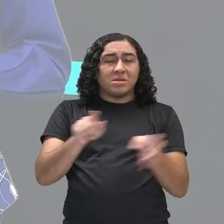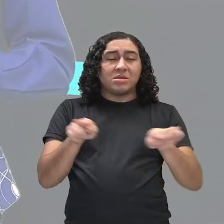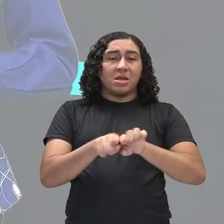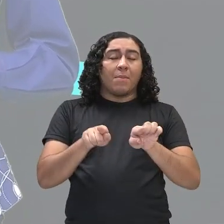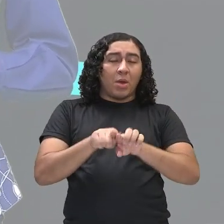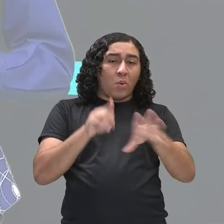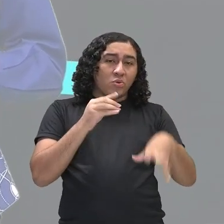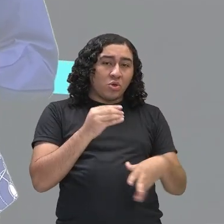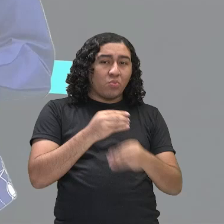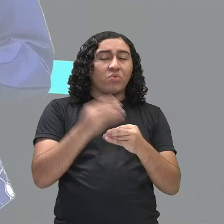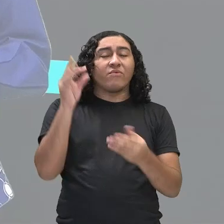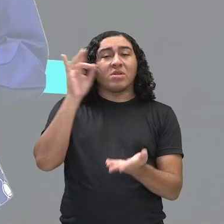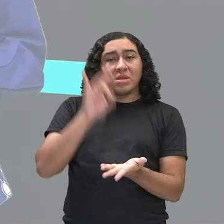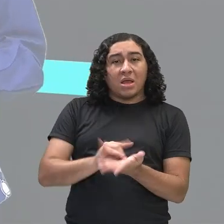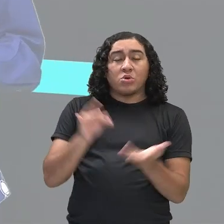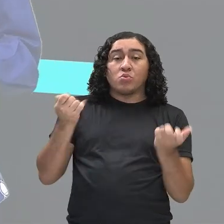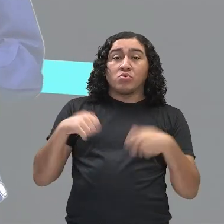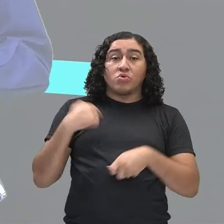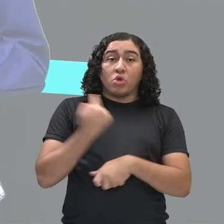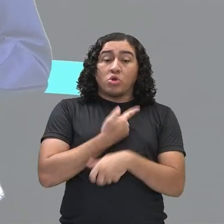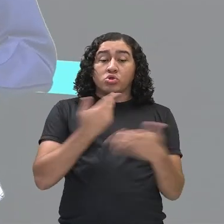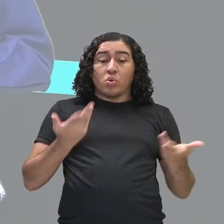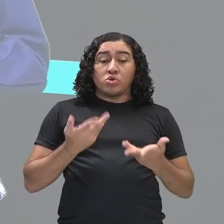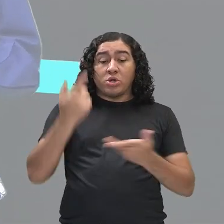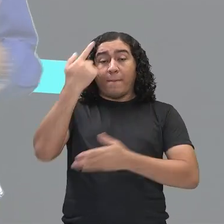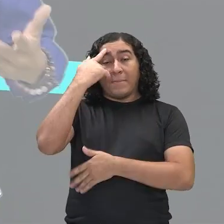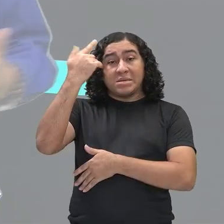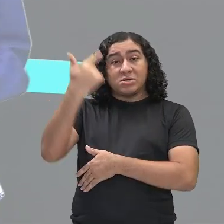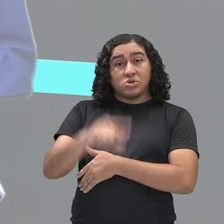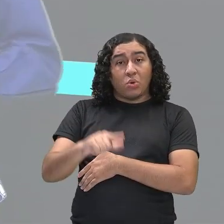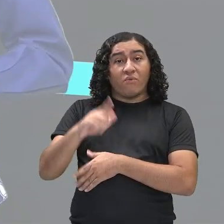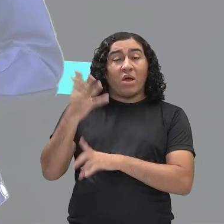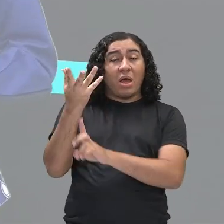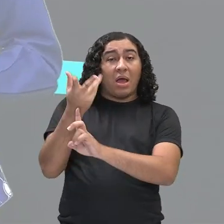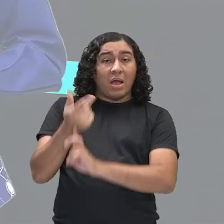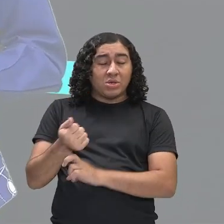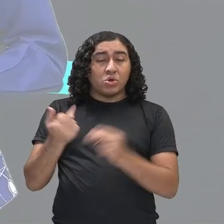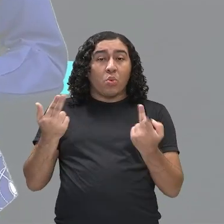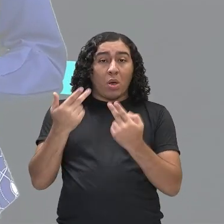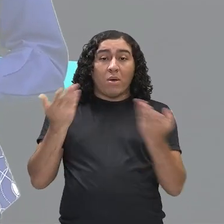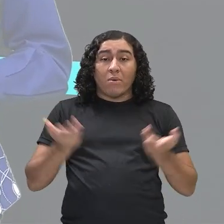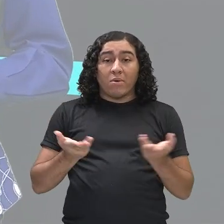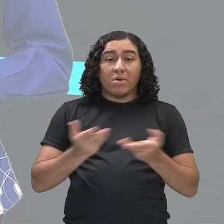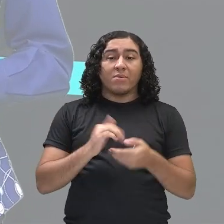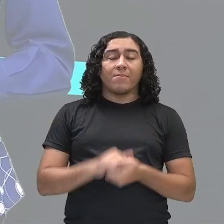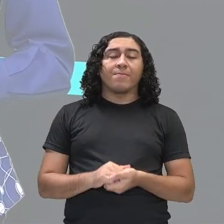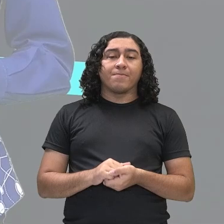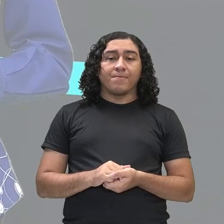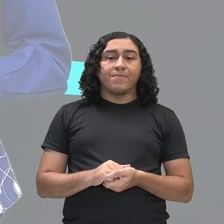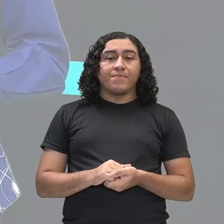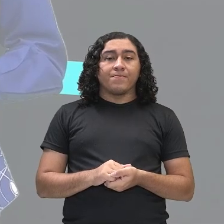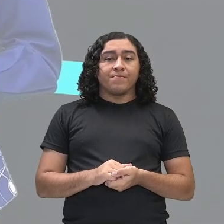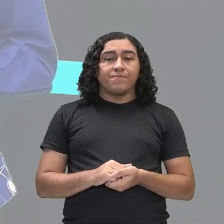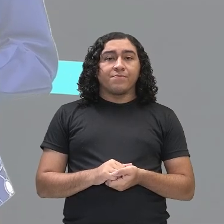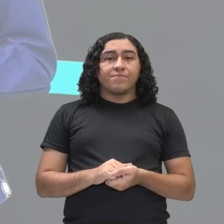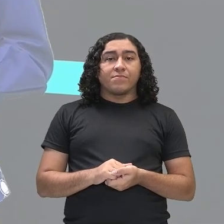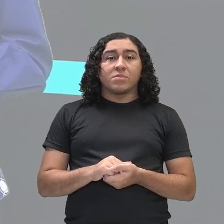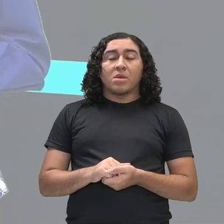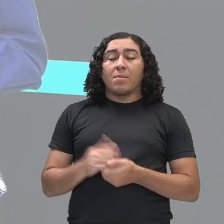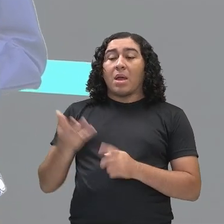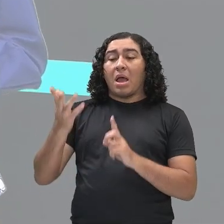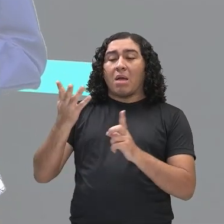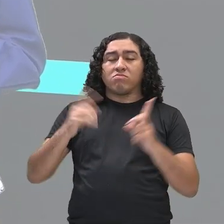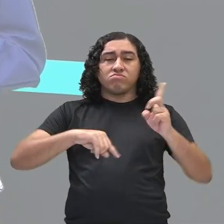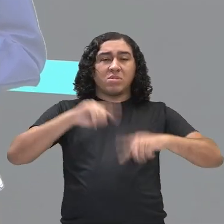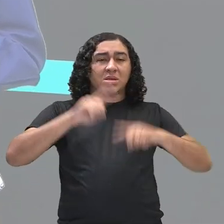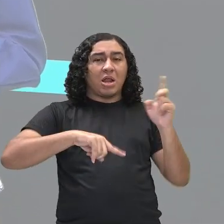enormemente para podermos repensar a arte, como estamos vendo agora. Uma obra que pode ser, por